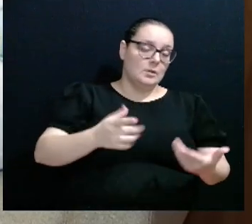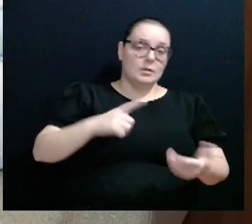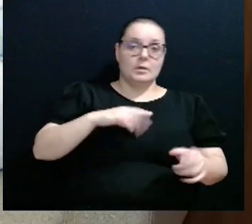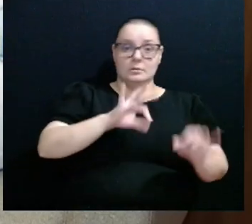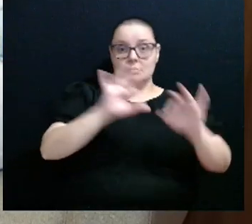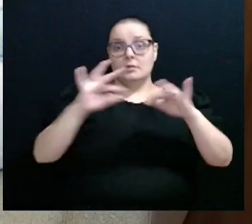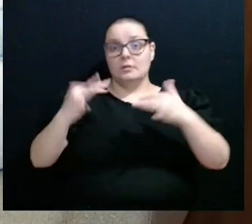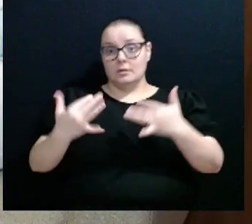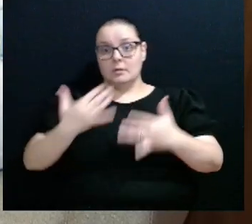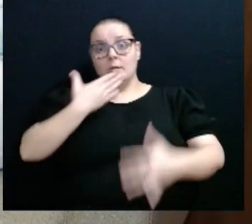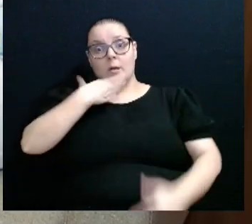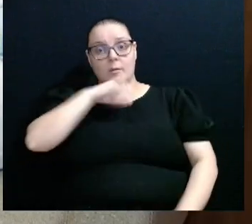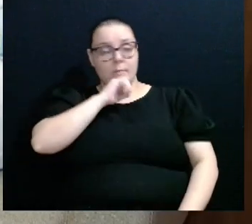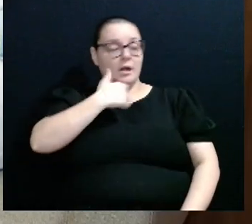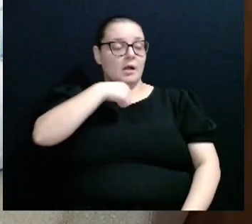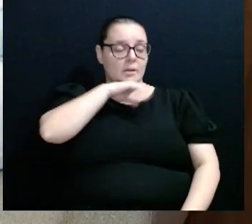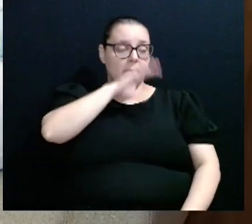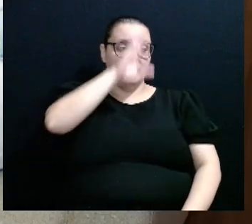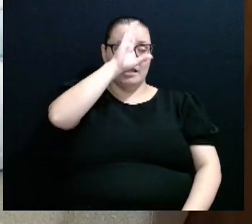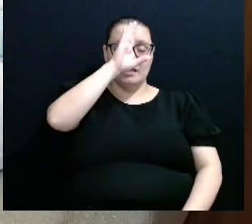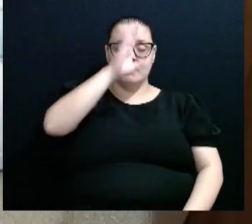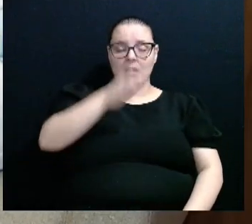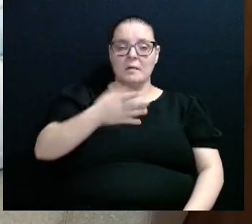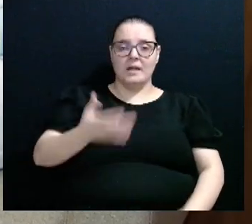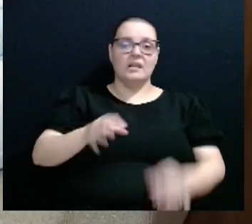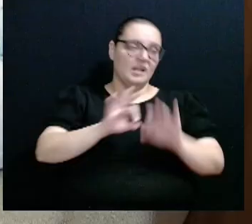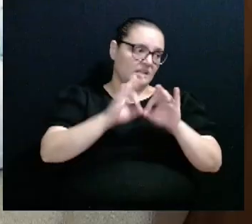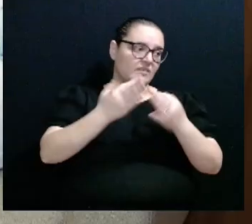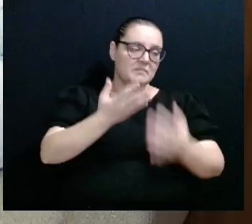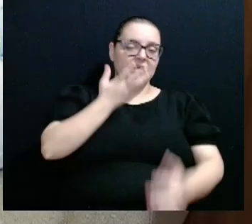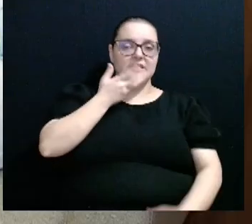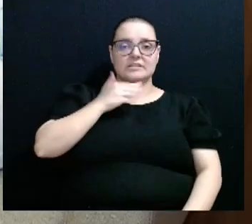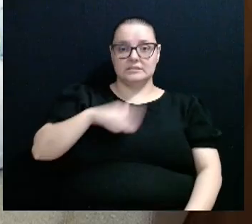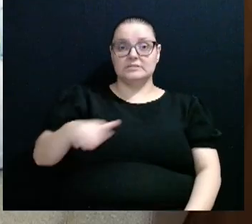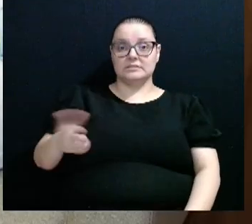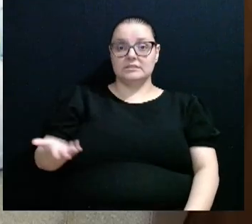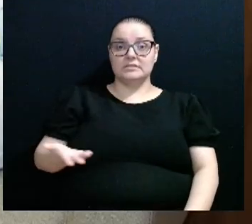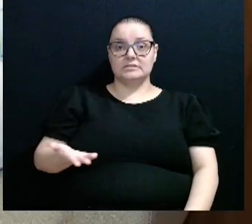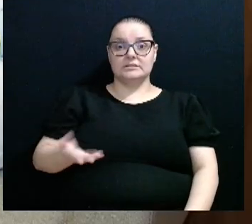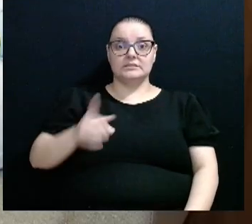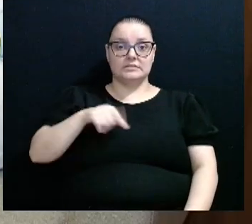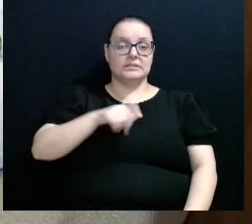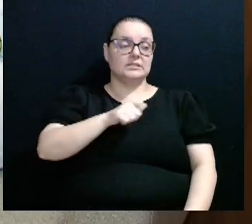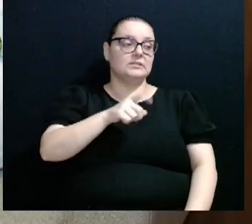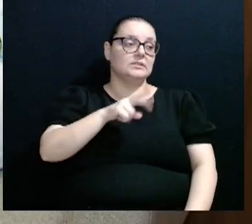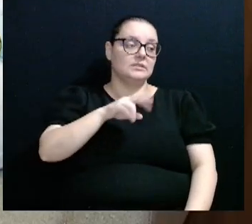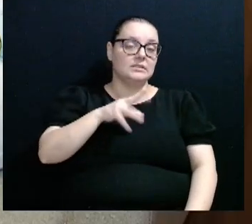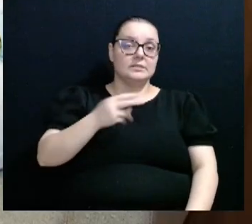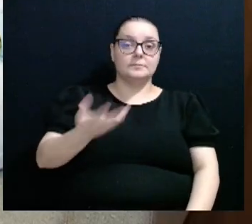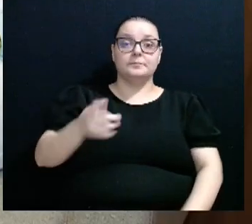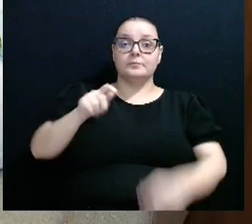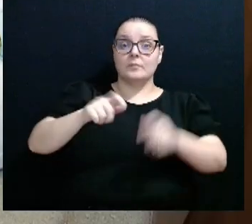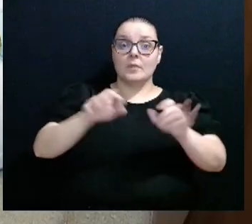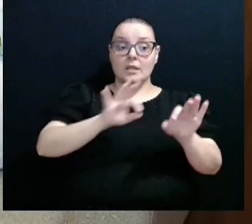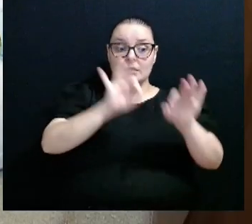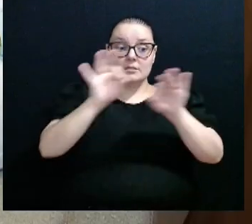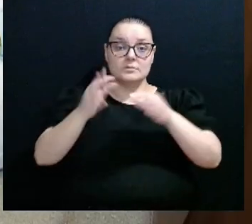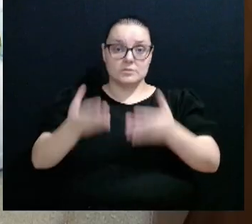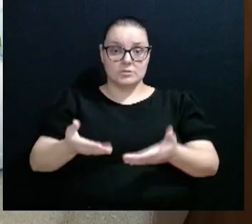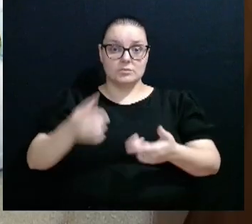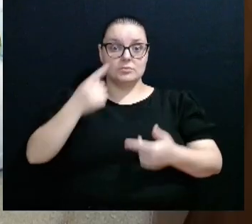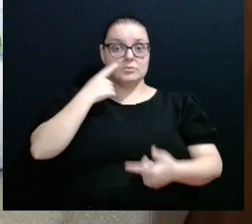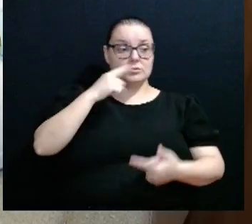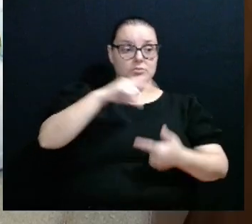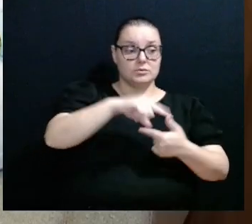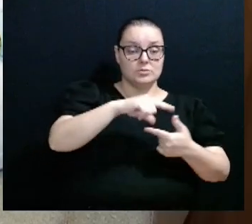principalmente pelos pais, né, das crianças, né, Adriana? E as pessoas assistem aqui ao quadro de Olho na Educação